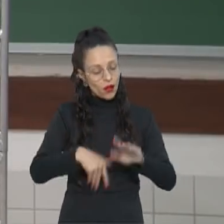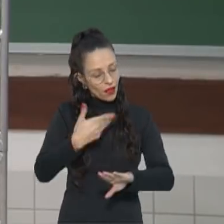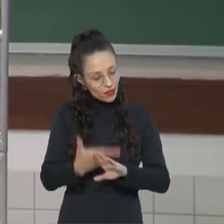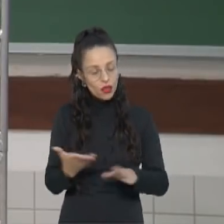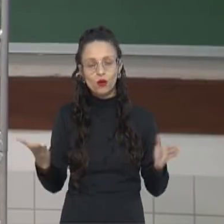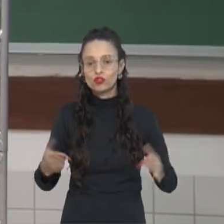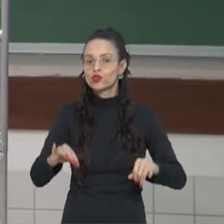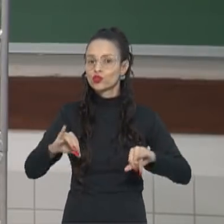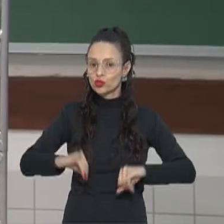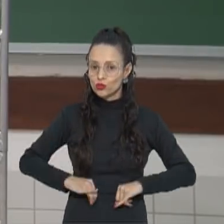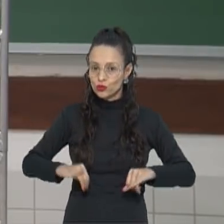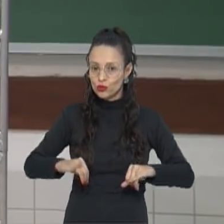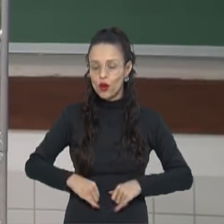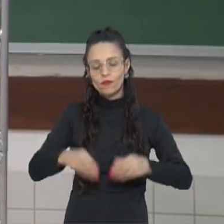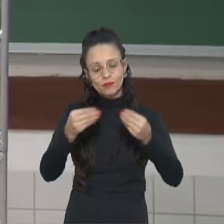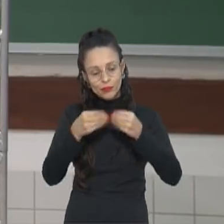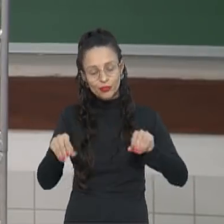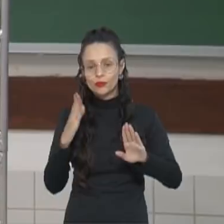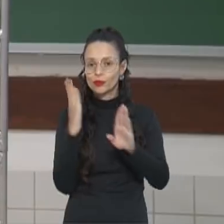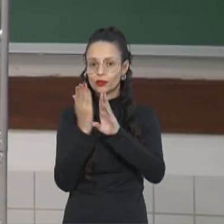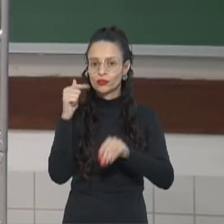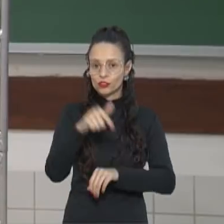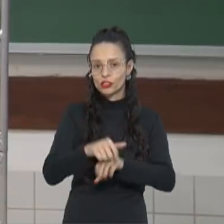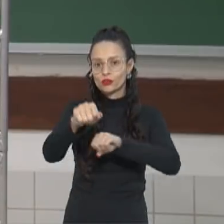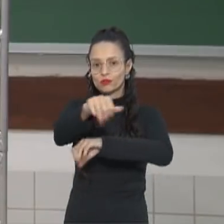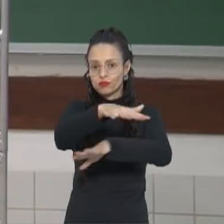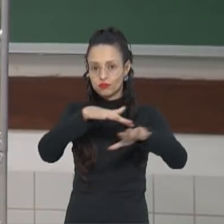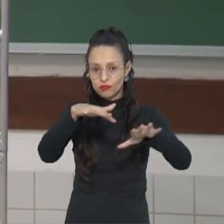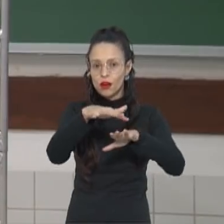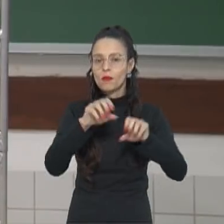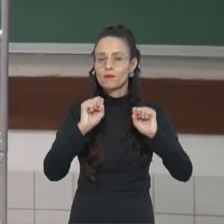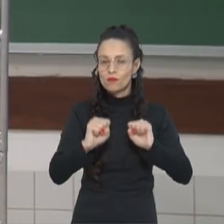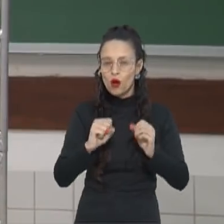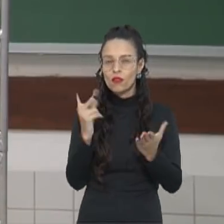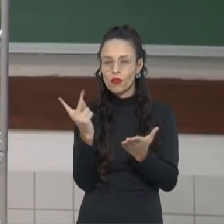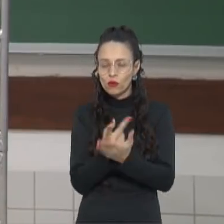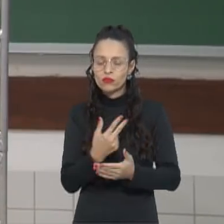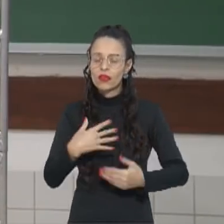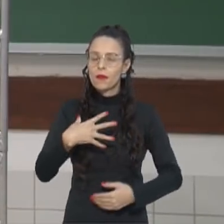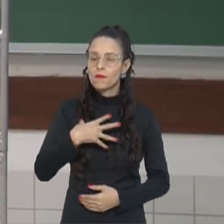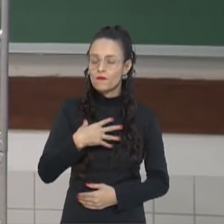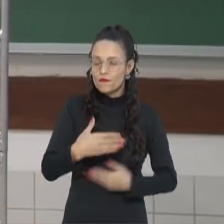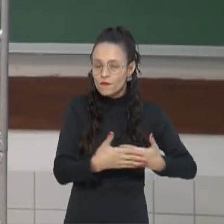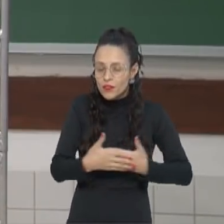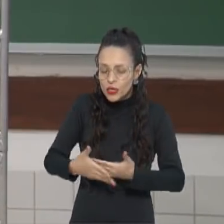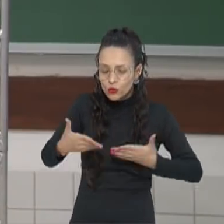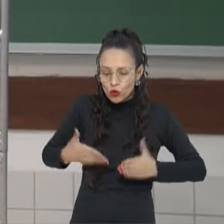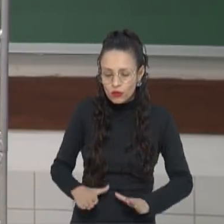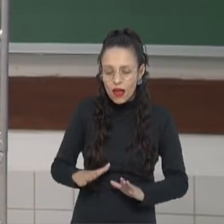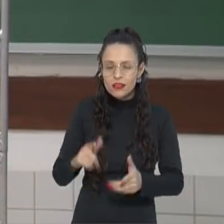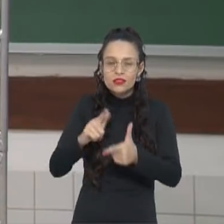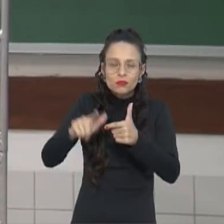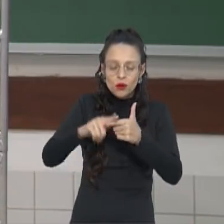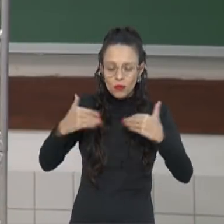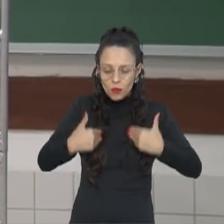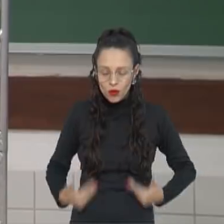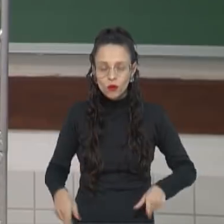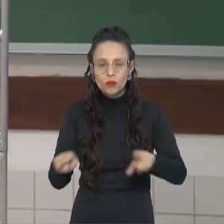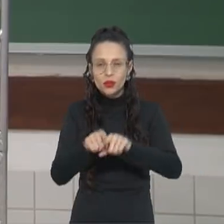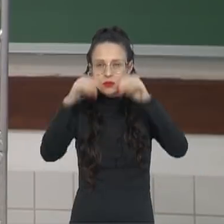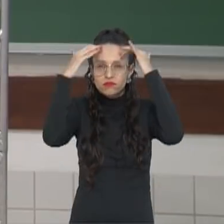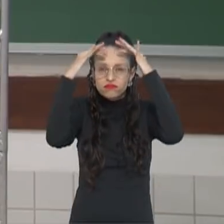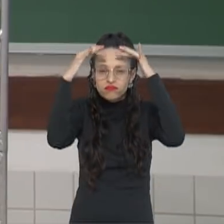os efeitos dessas armas químicas. Malformação congênita, câncer, problemas neurológicos causados do